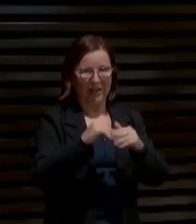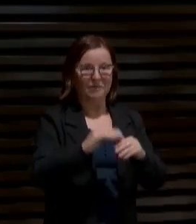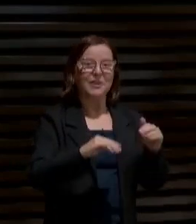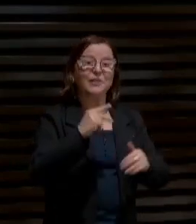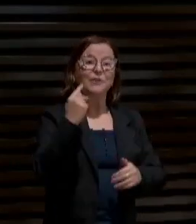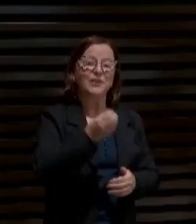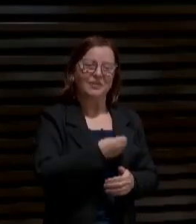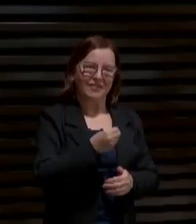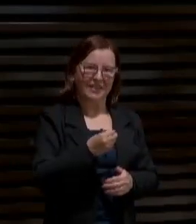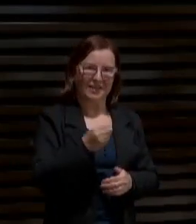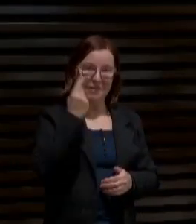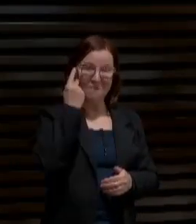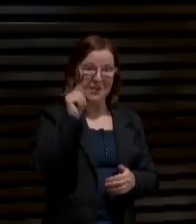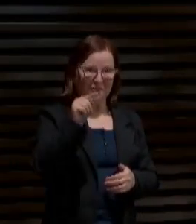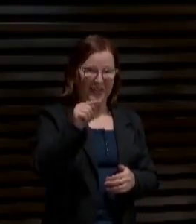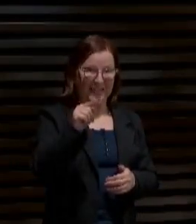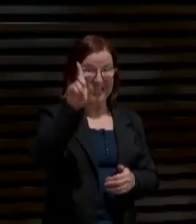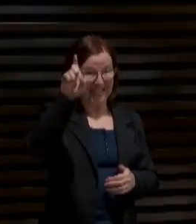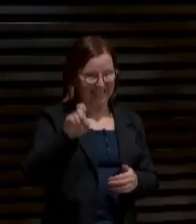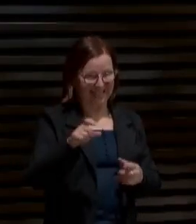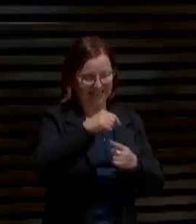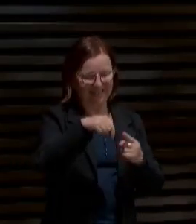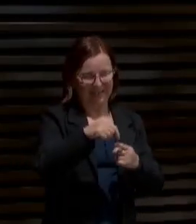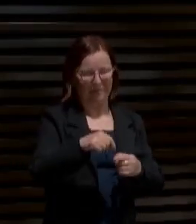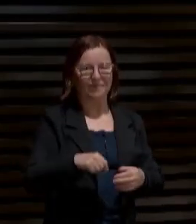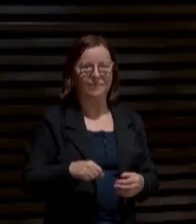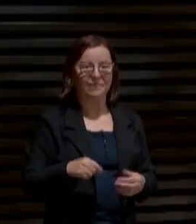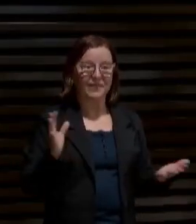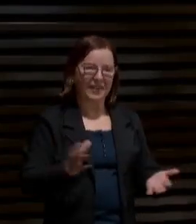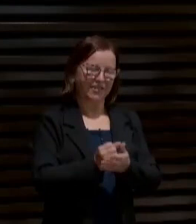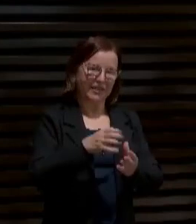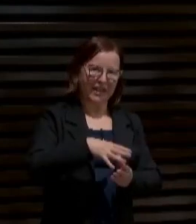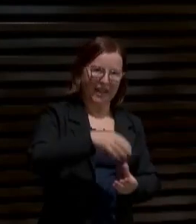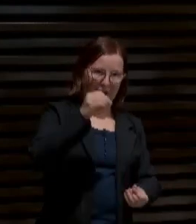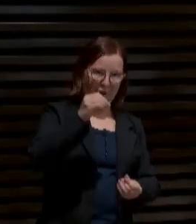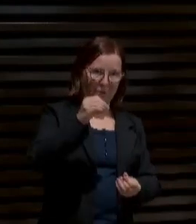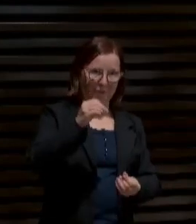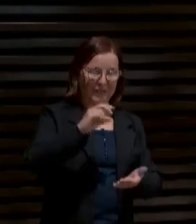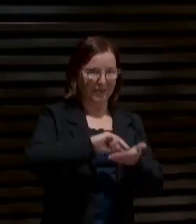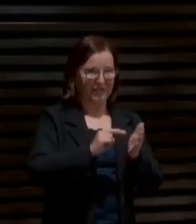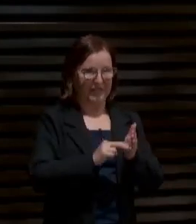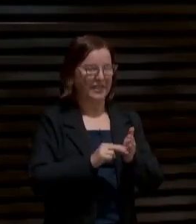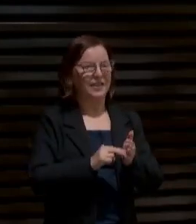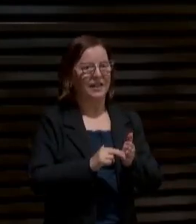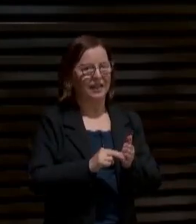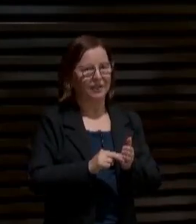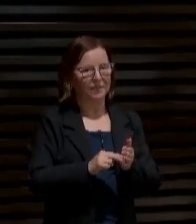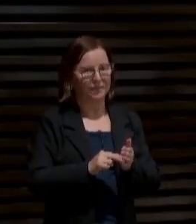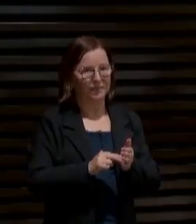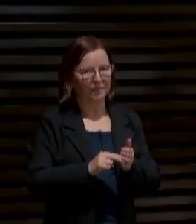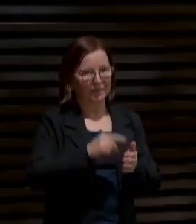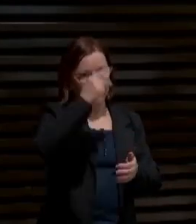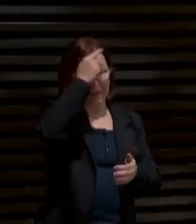você seja santificado é a salvação da alma é justamente isso o novo homem tendo